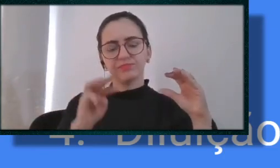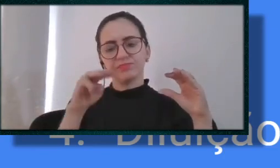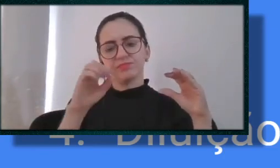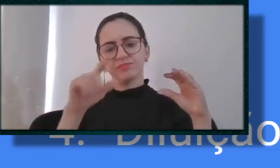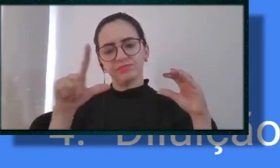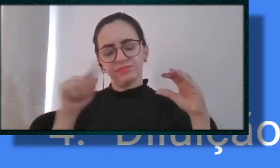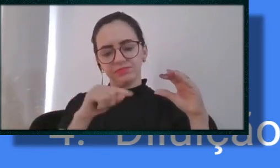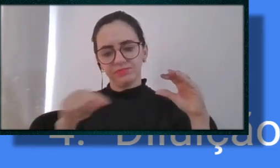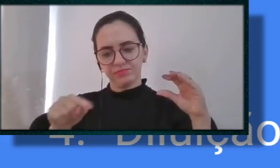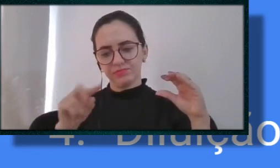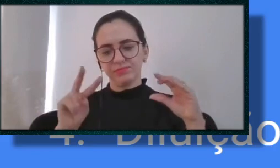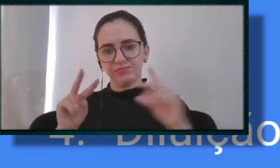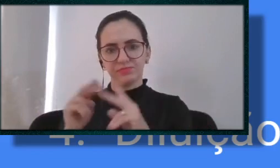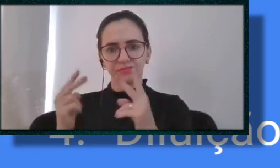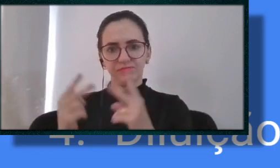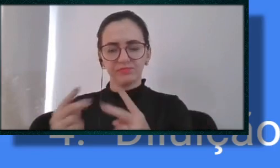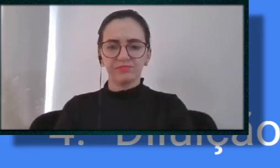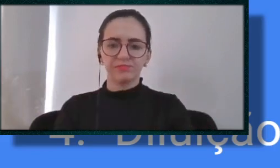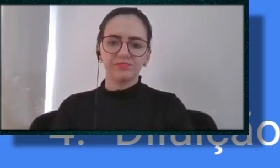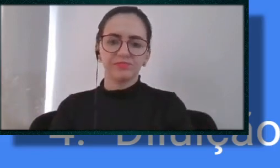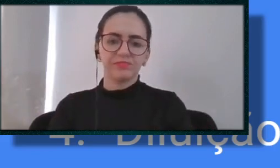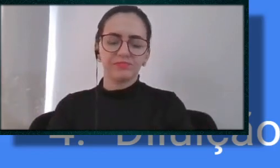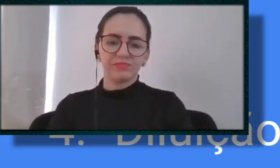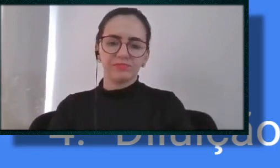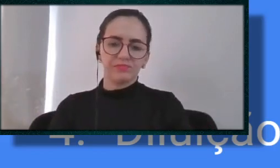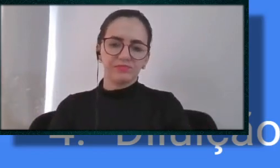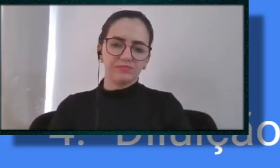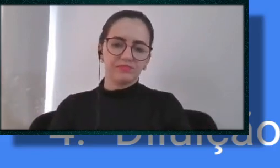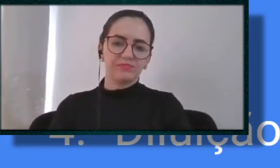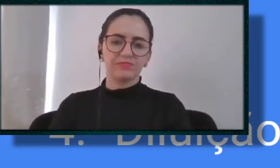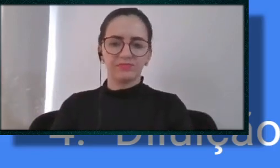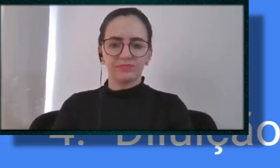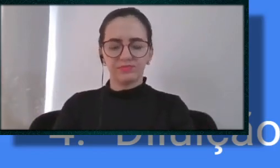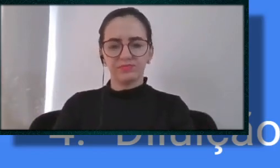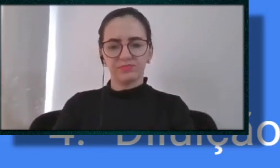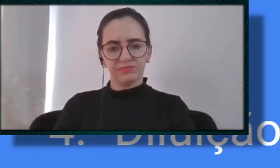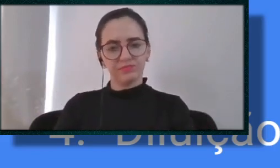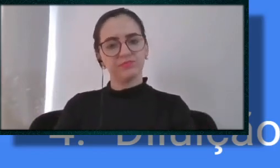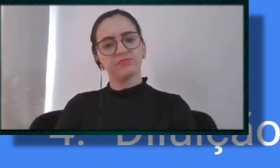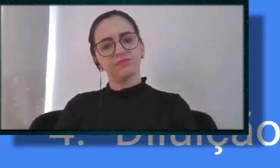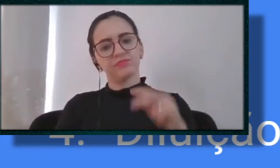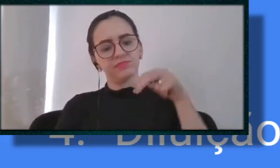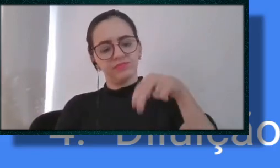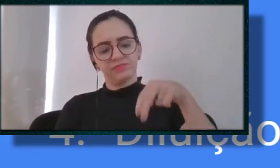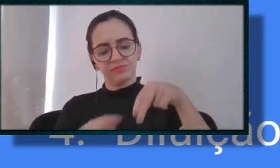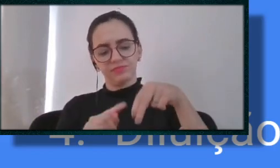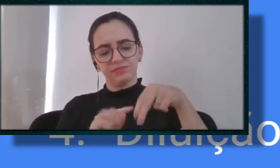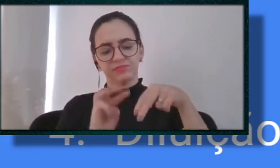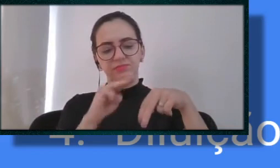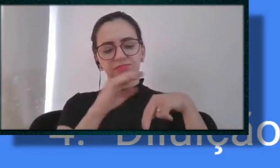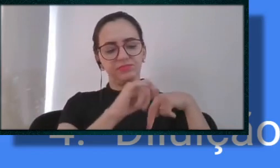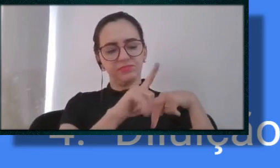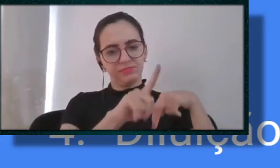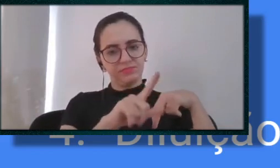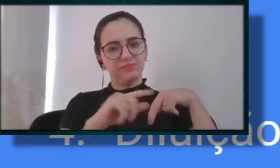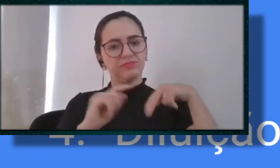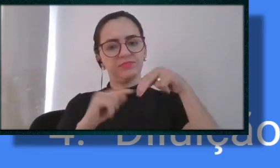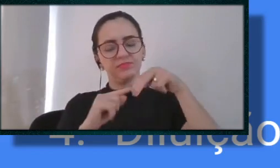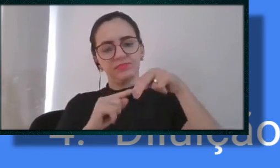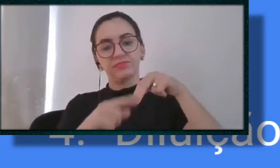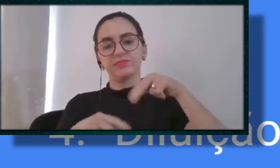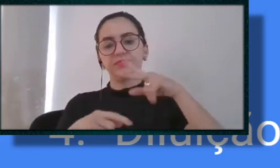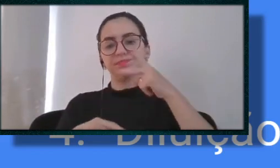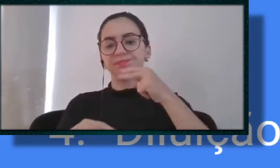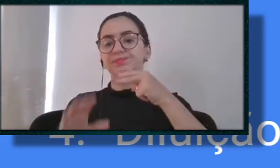aqui, ó. O número de mols é igual a concentração vezes volume. Então, você pega isso daqui e multiplica esses dois elementos. Tá?